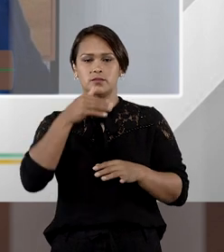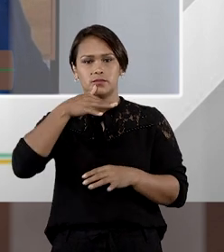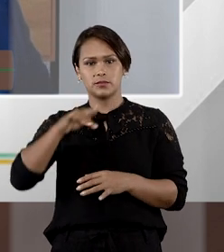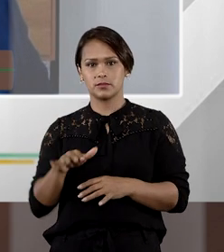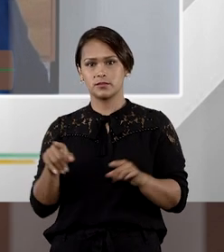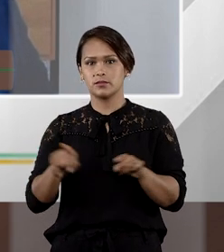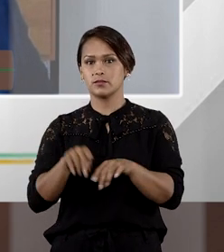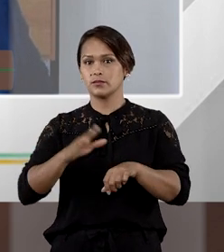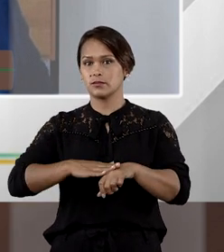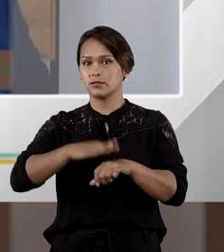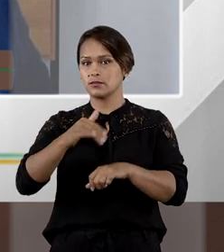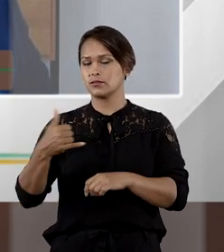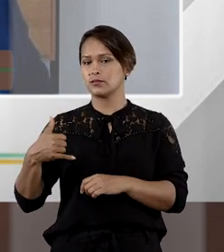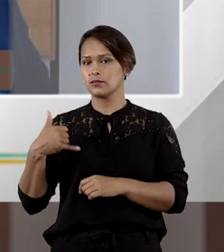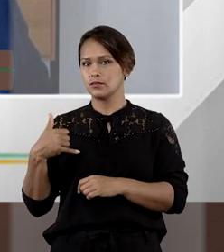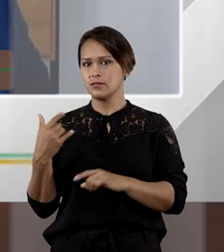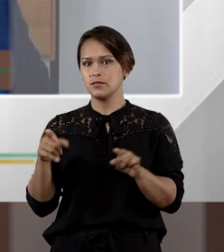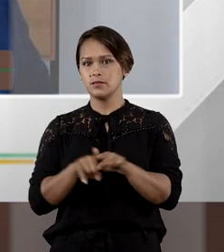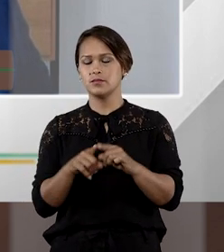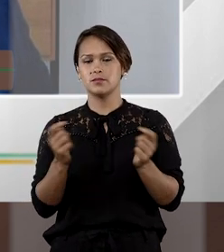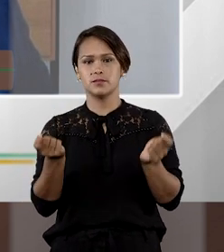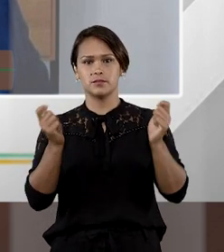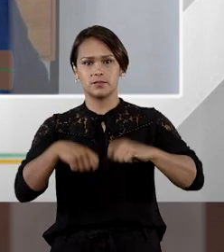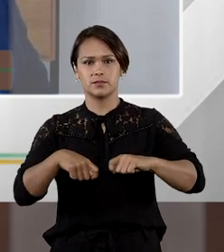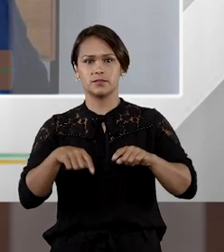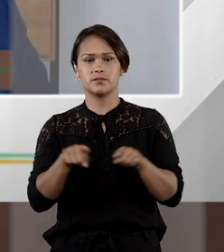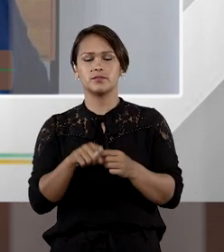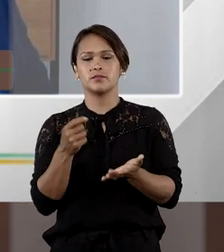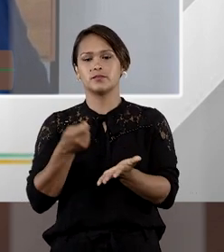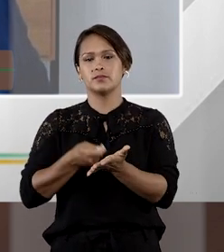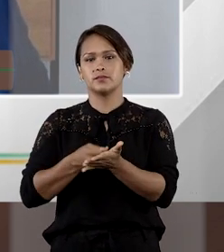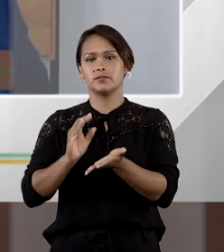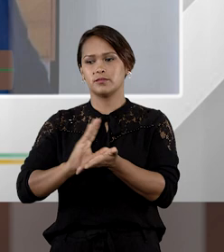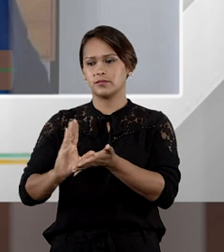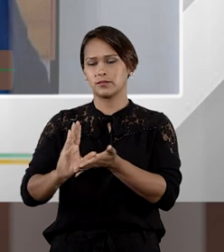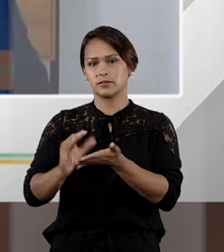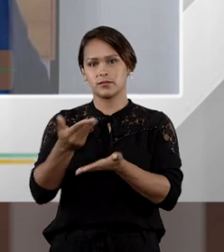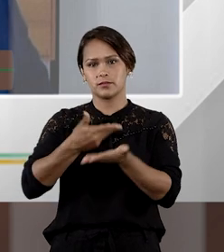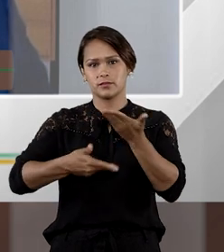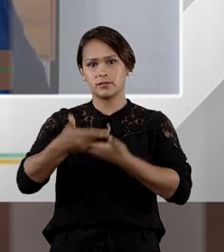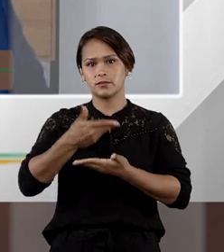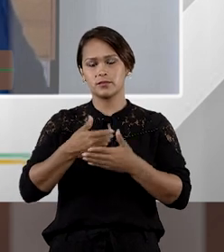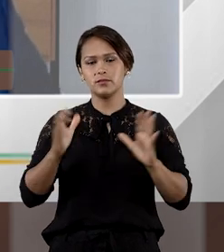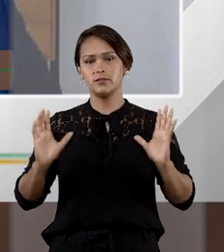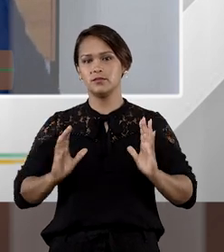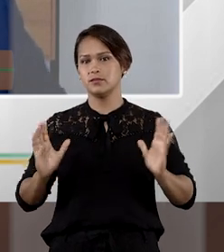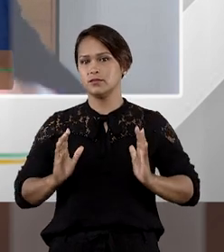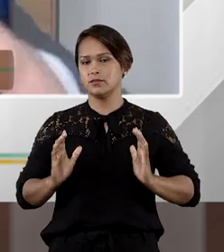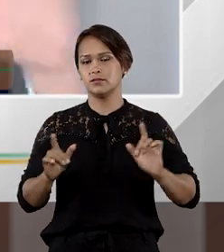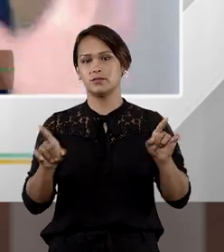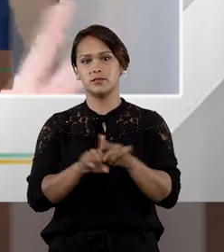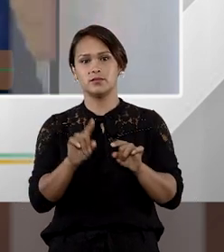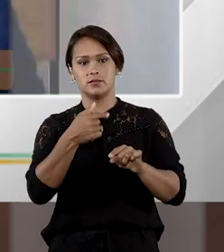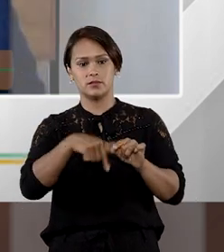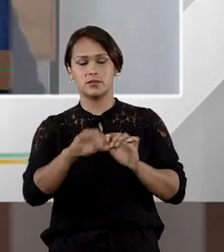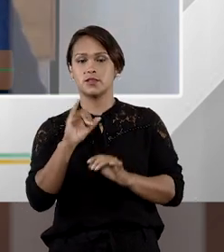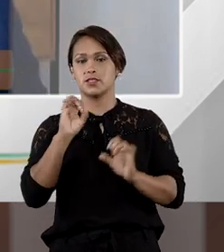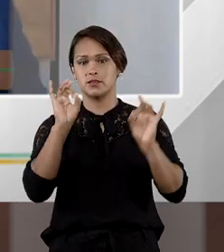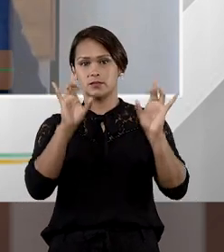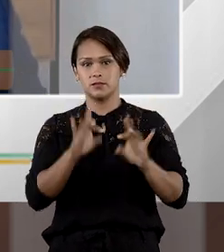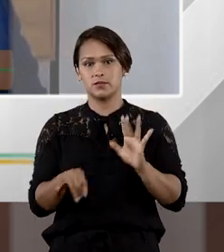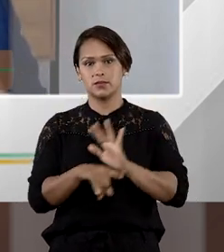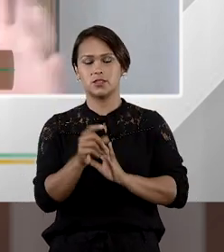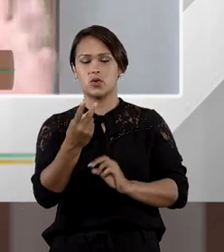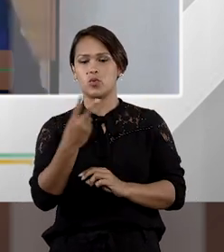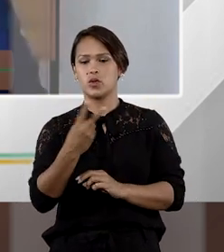Menor. E mais do que isso, né? Que também não é possível que o pagamento dos alimentos gere enriquecimento sem causa. Então, a priori,